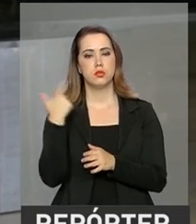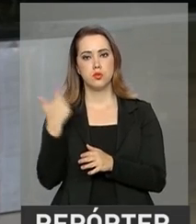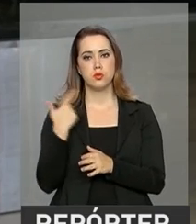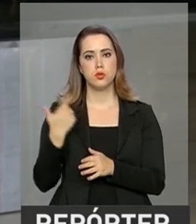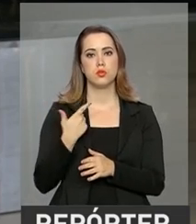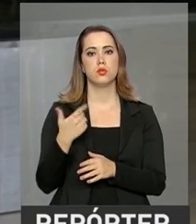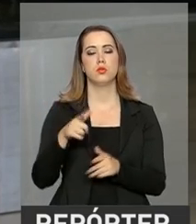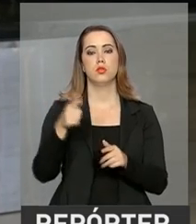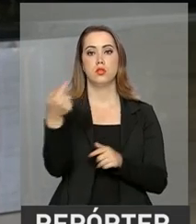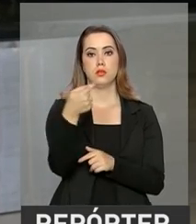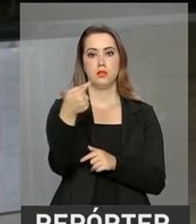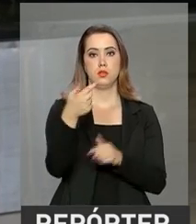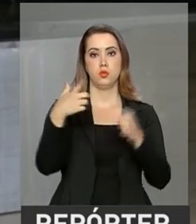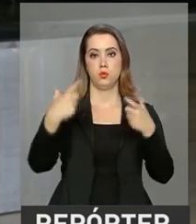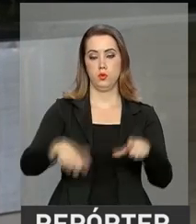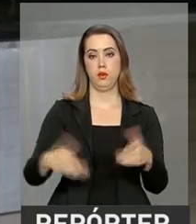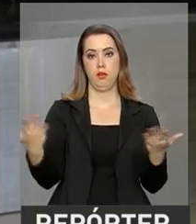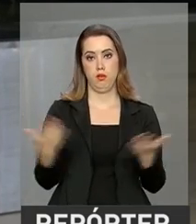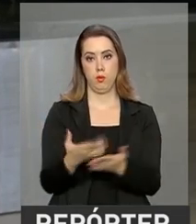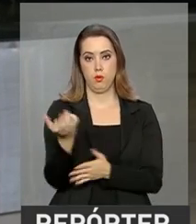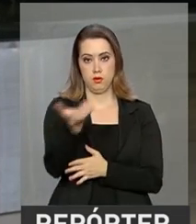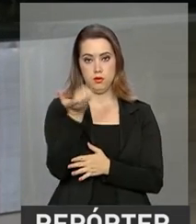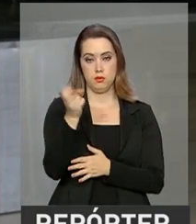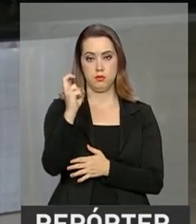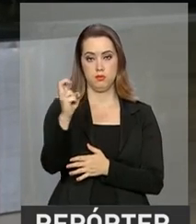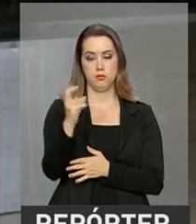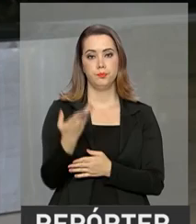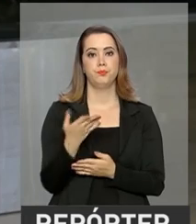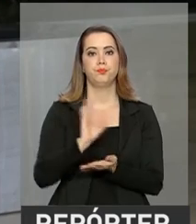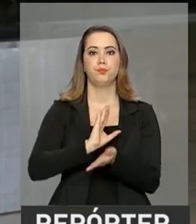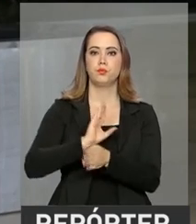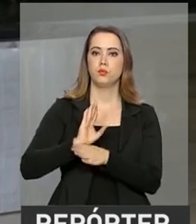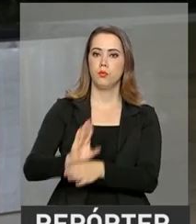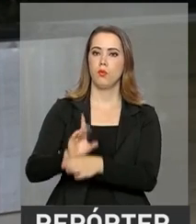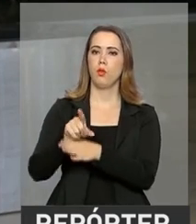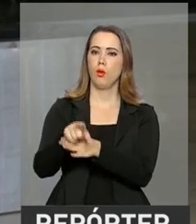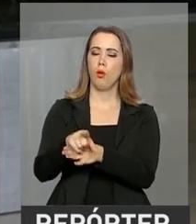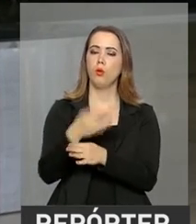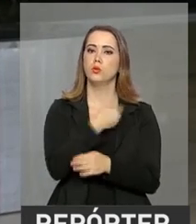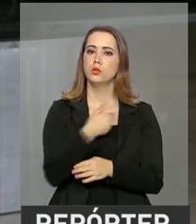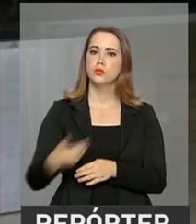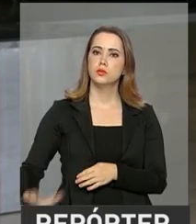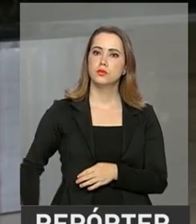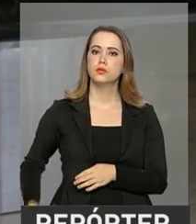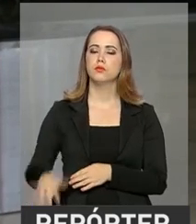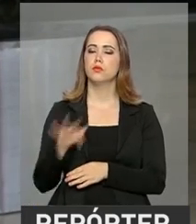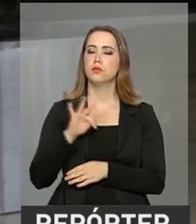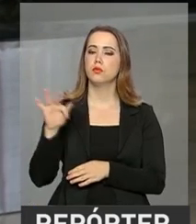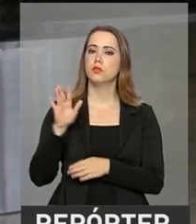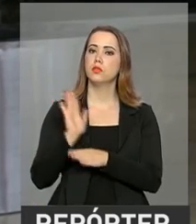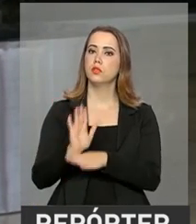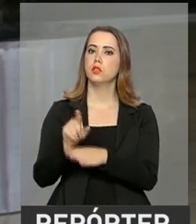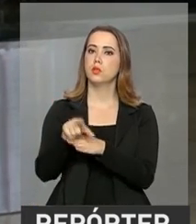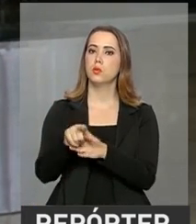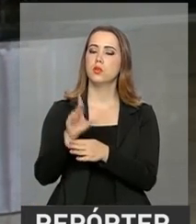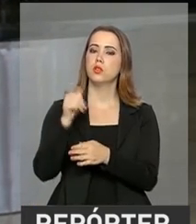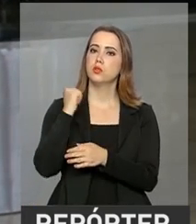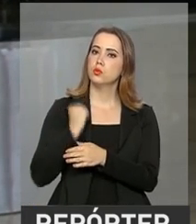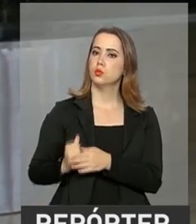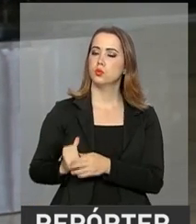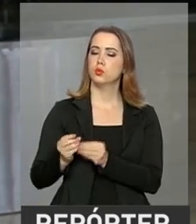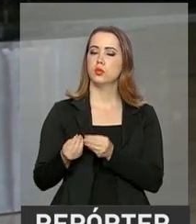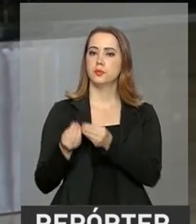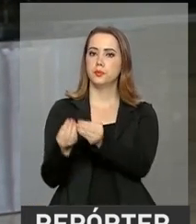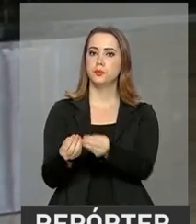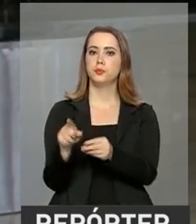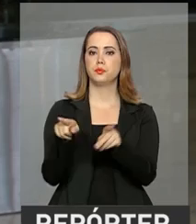apoia os jogos paralímpicos e os atletas de diferentes formas entre elas por meio de bolsas e acredita